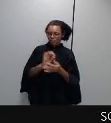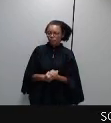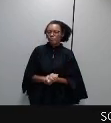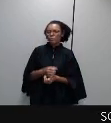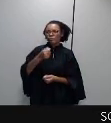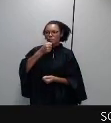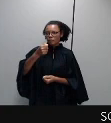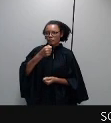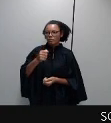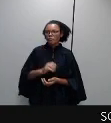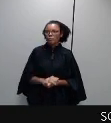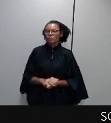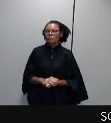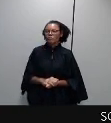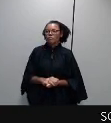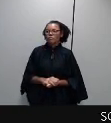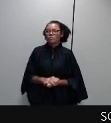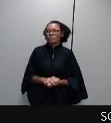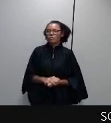questão aqui ó